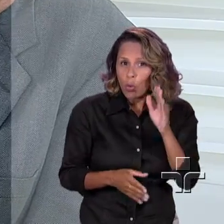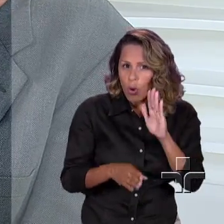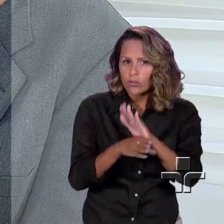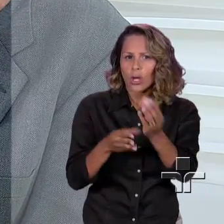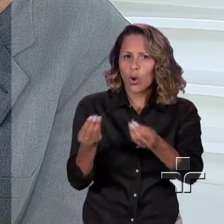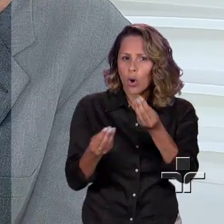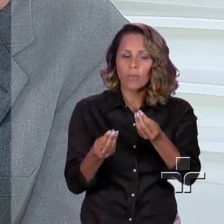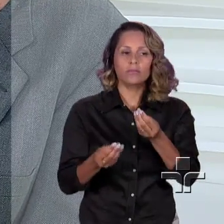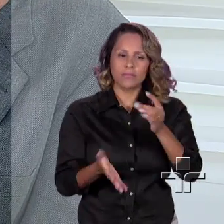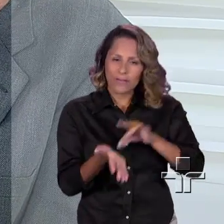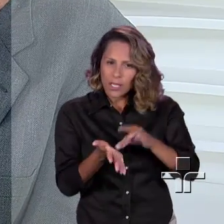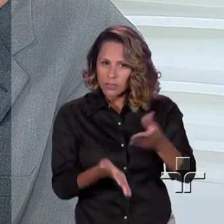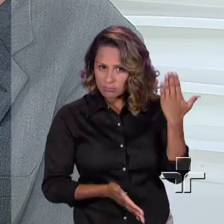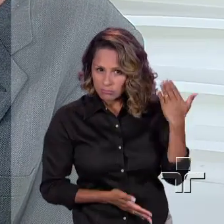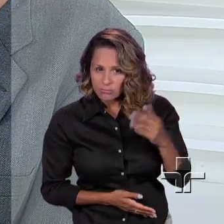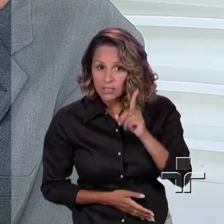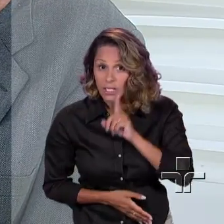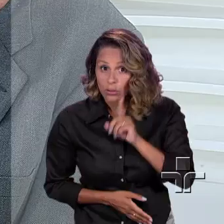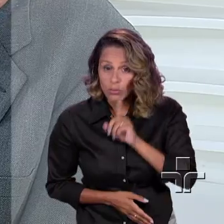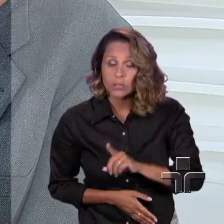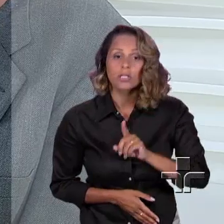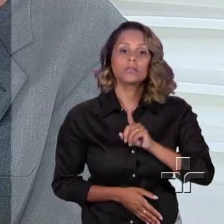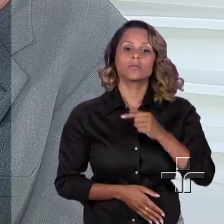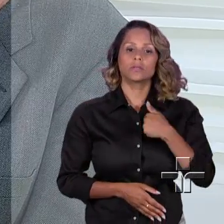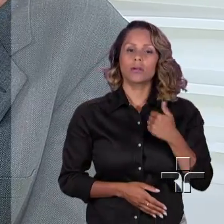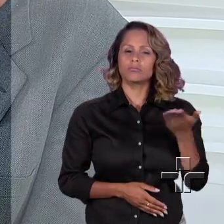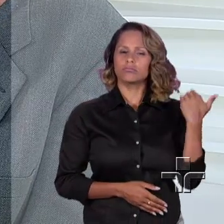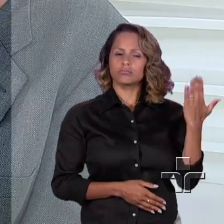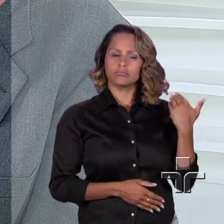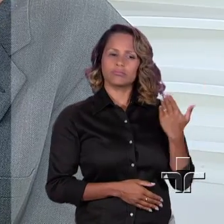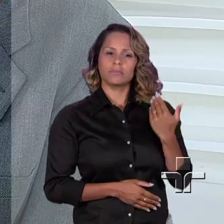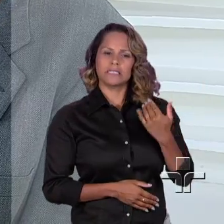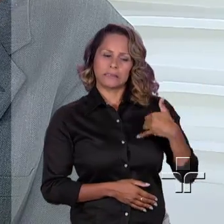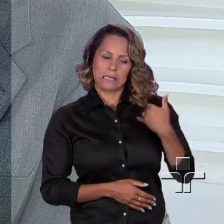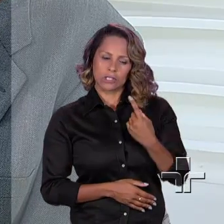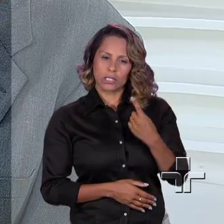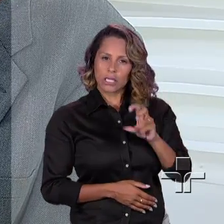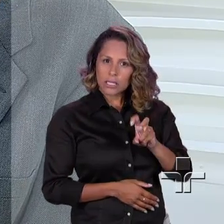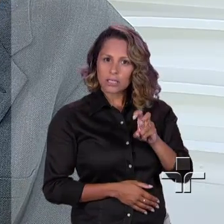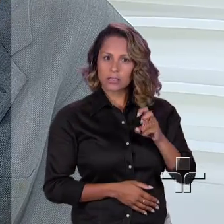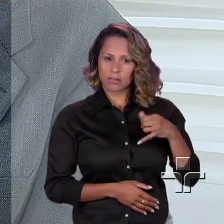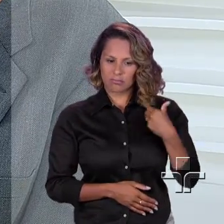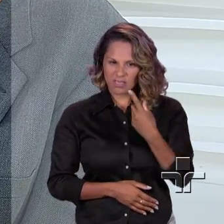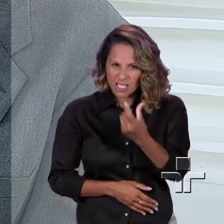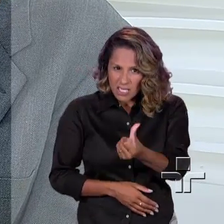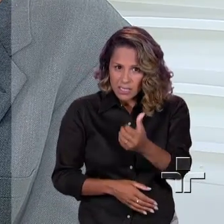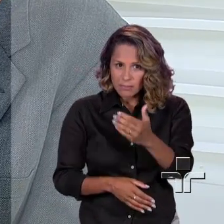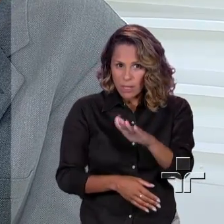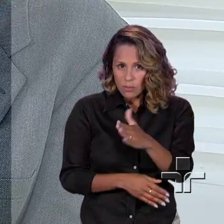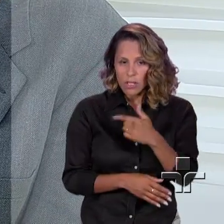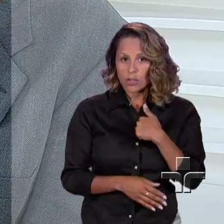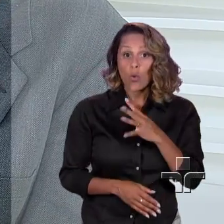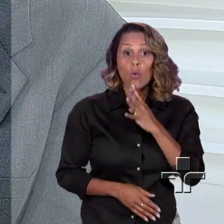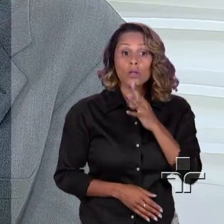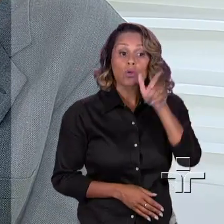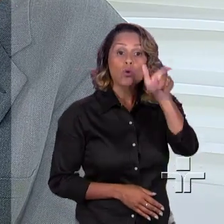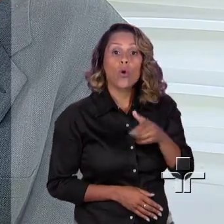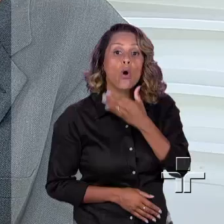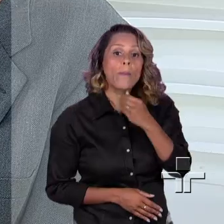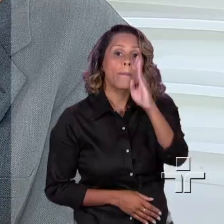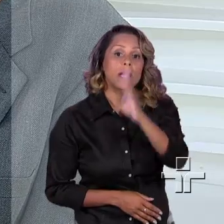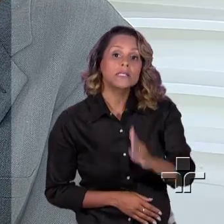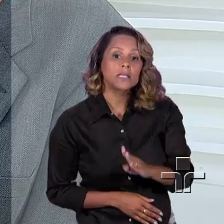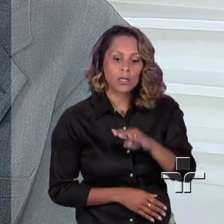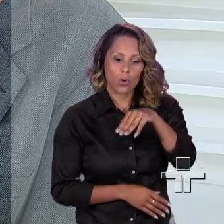Unidos contra a guerra do Vietnã, quando era muito jovem, com 15, 16 anos. E eu conheci um brasileiro exilado, Marcos Arruda, que tinha